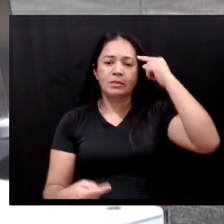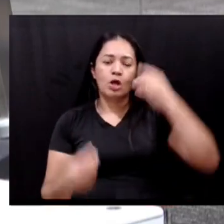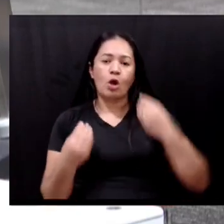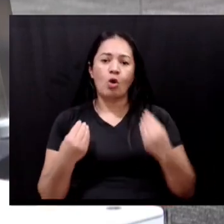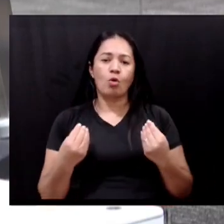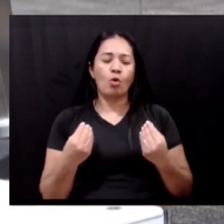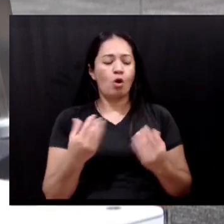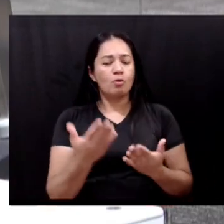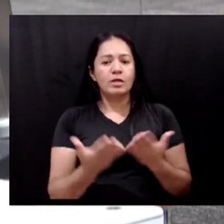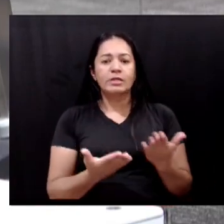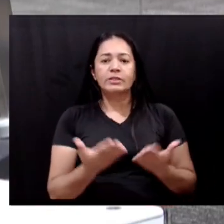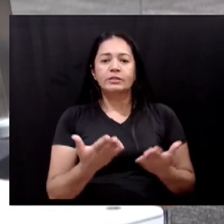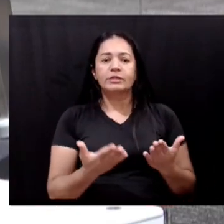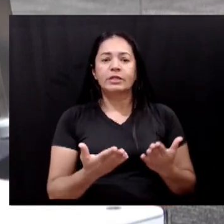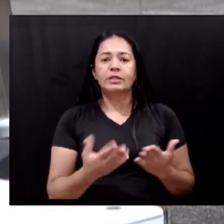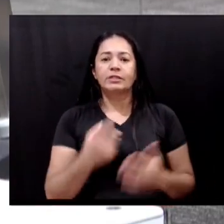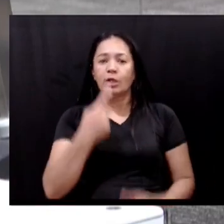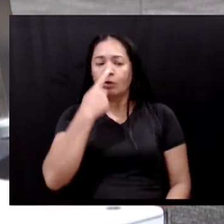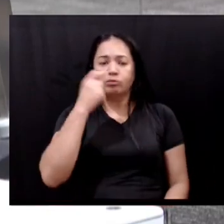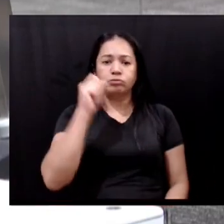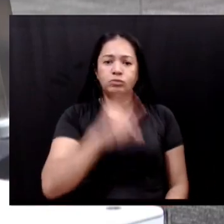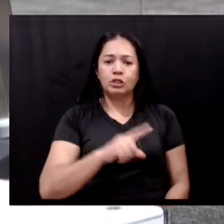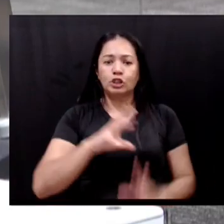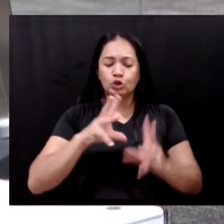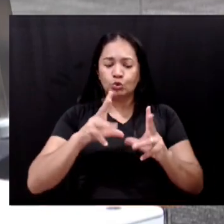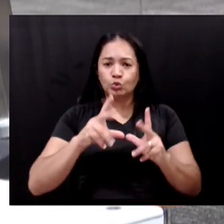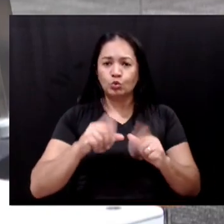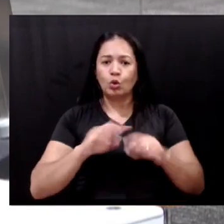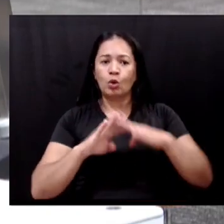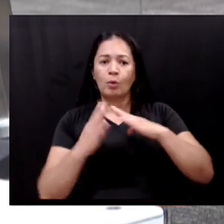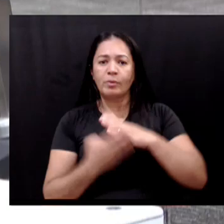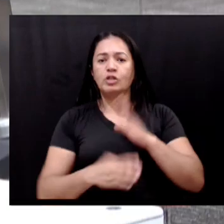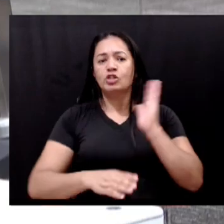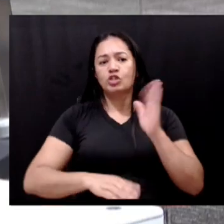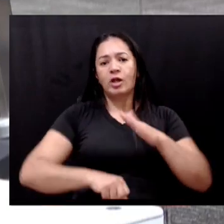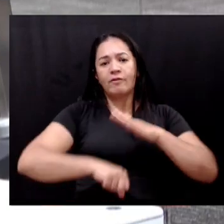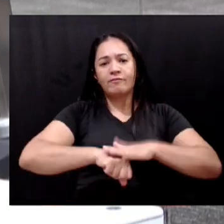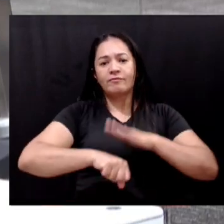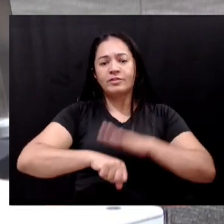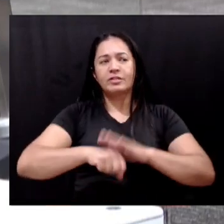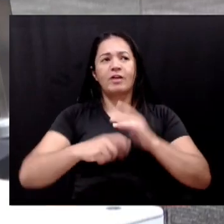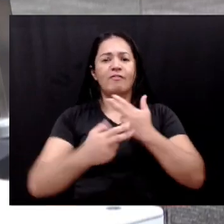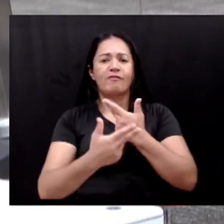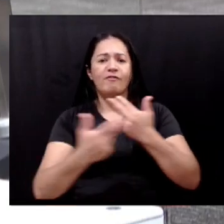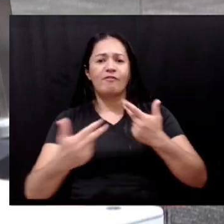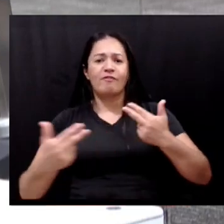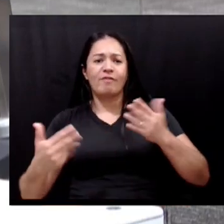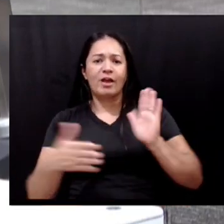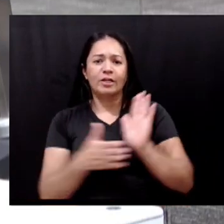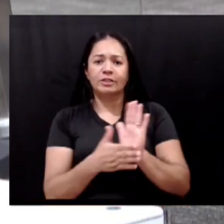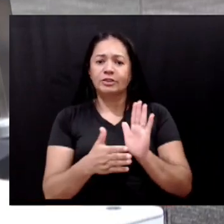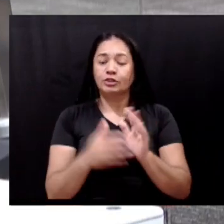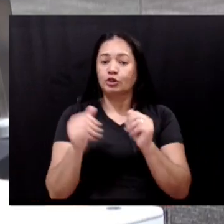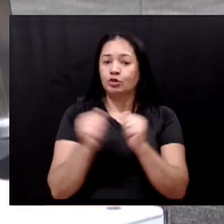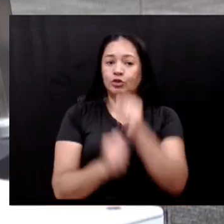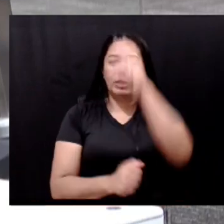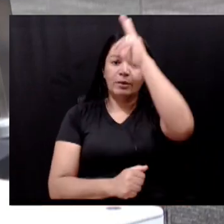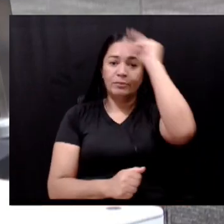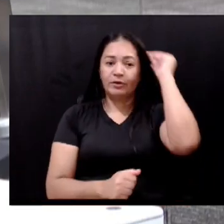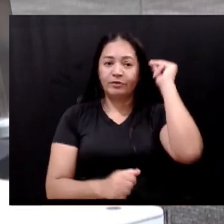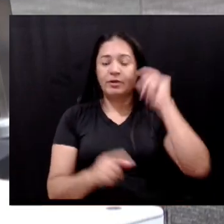resíduo sólido em todo o bairro. Já fizeram várias tratativas com a Prefeitura desde o ano passado, só que infelizmente